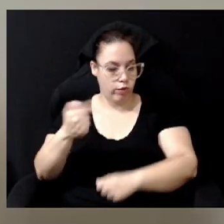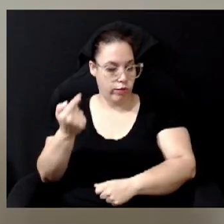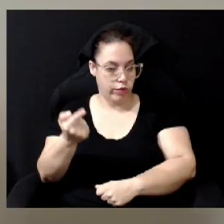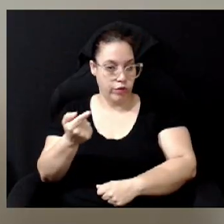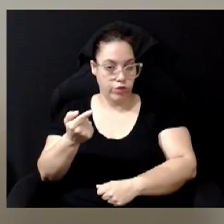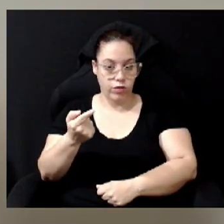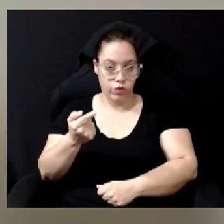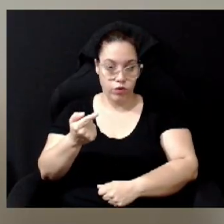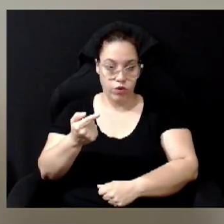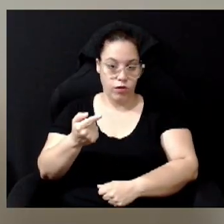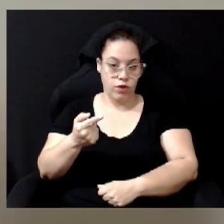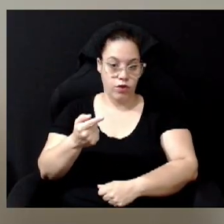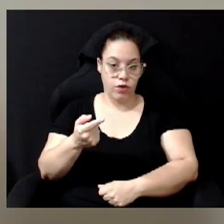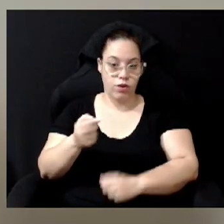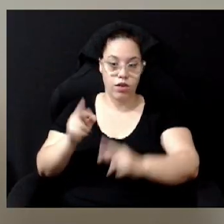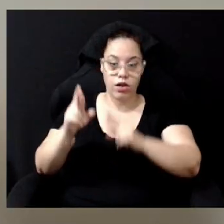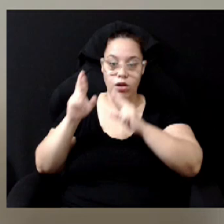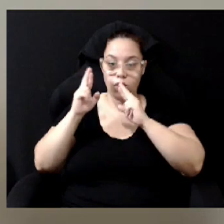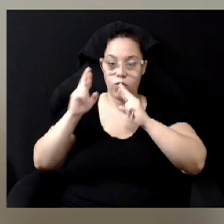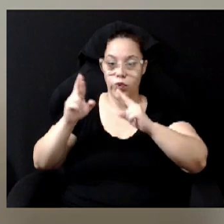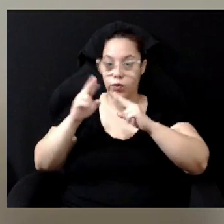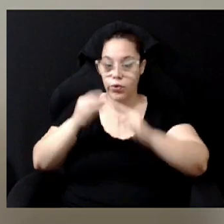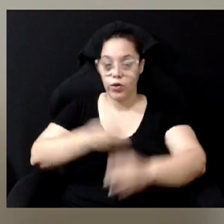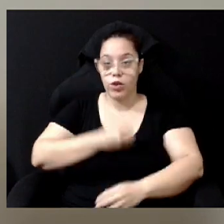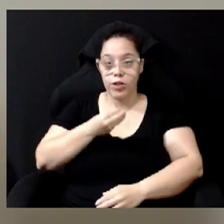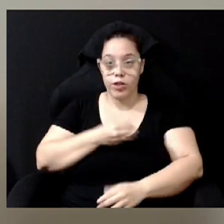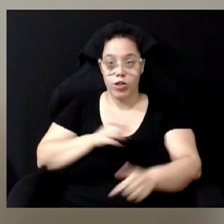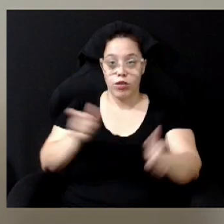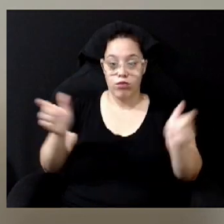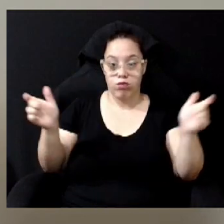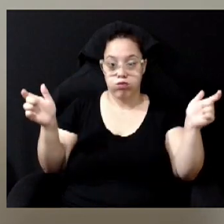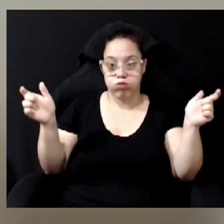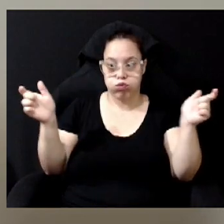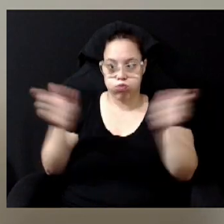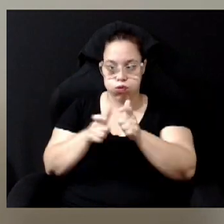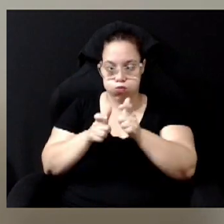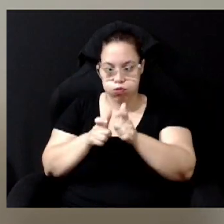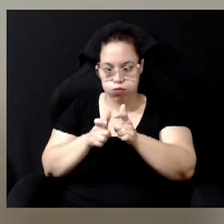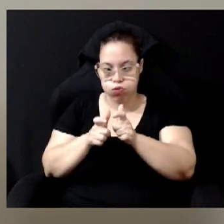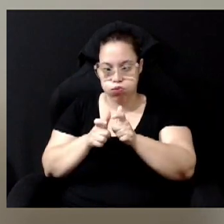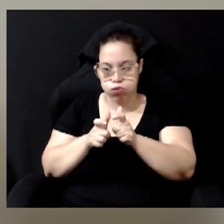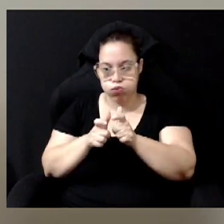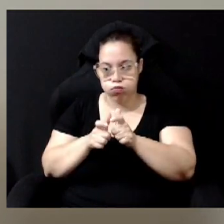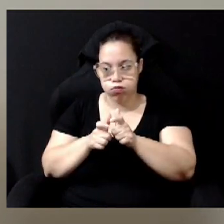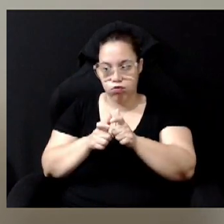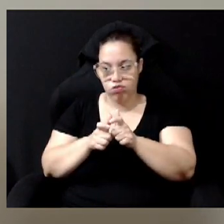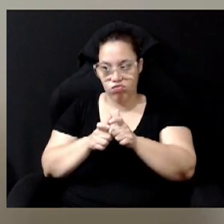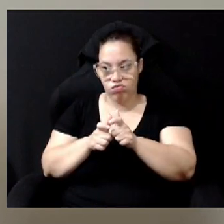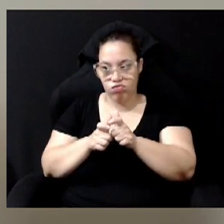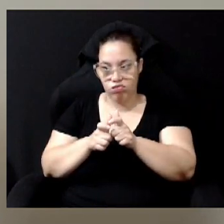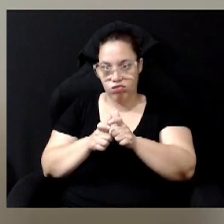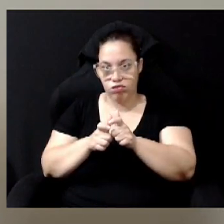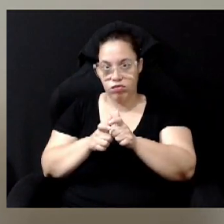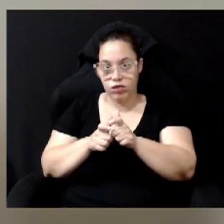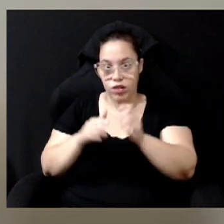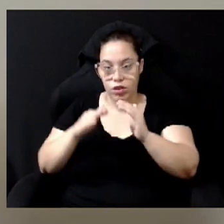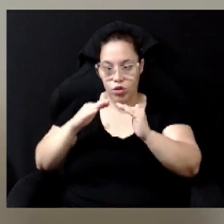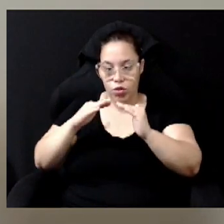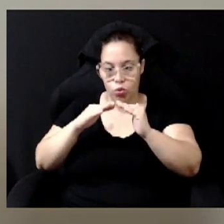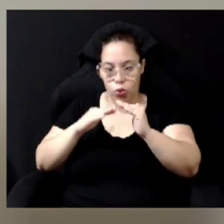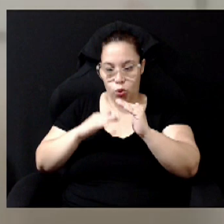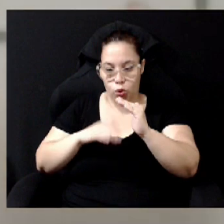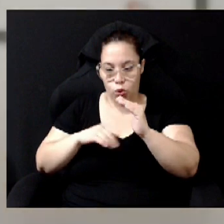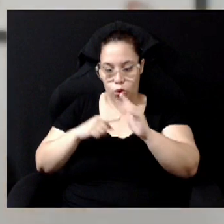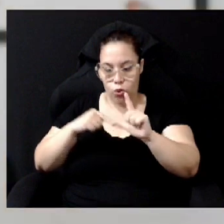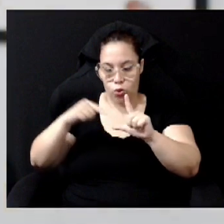a expectativa de vida diminui rapidamente, ela vai progredindo e vai caindo a expectativa de vida, e